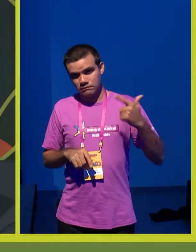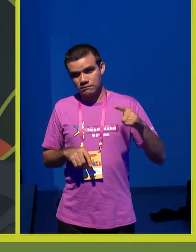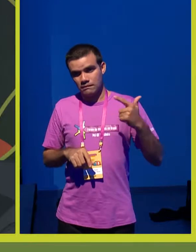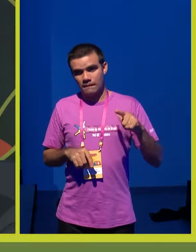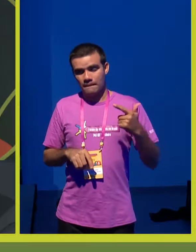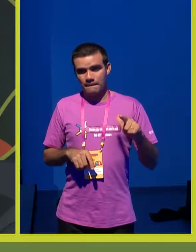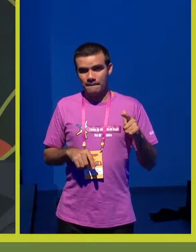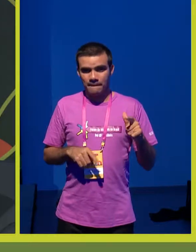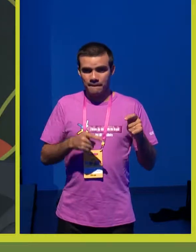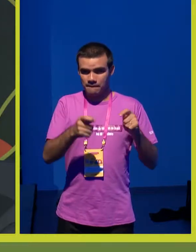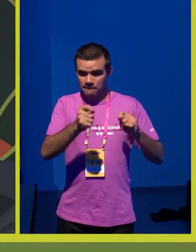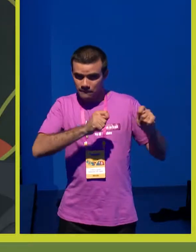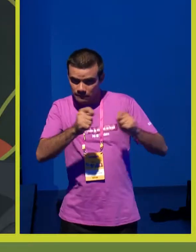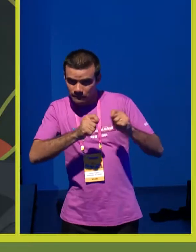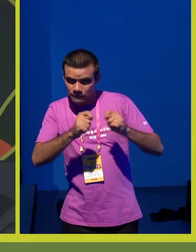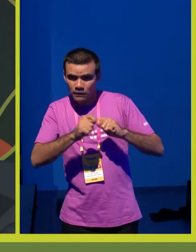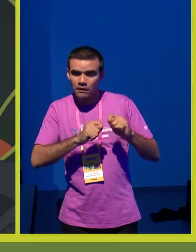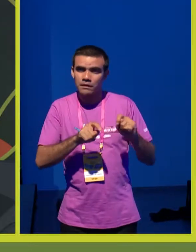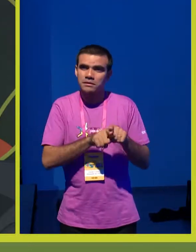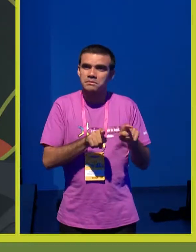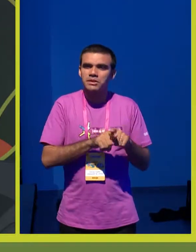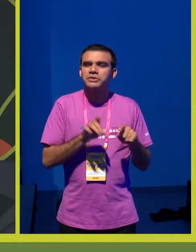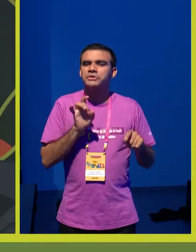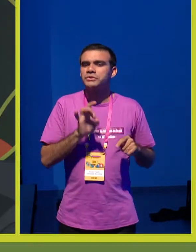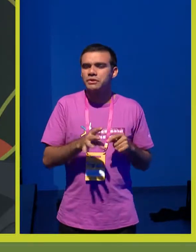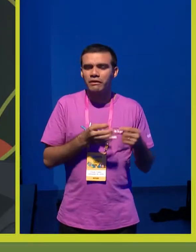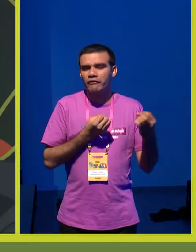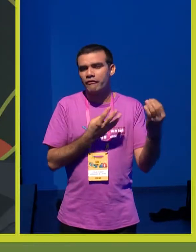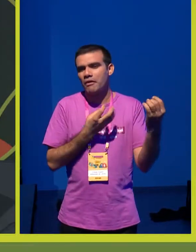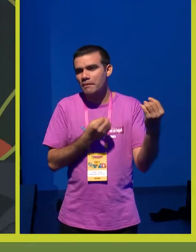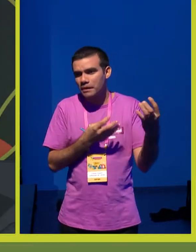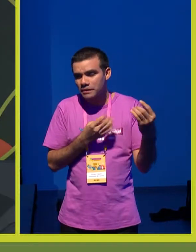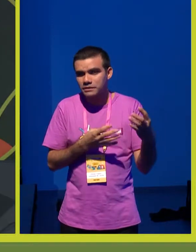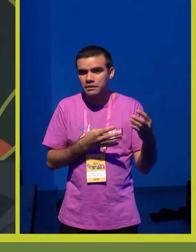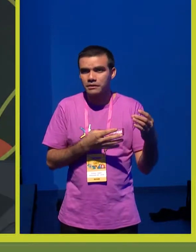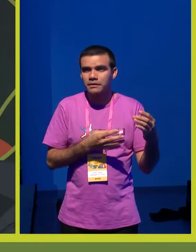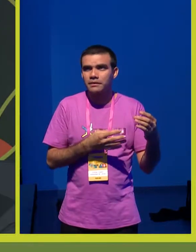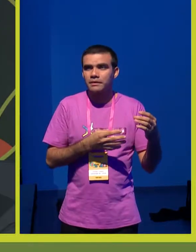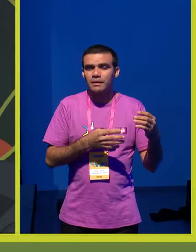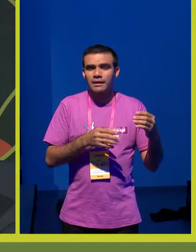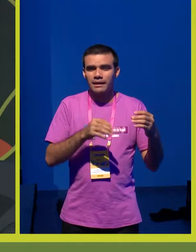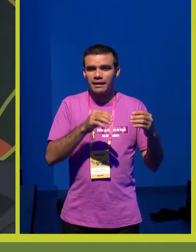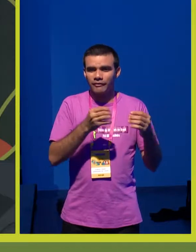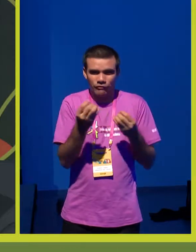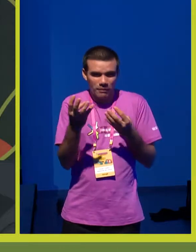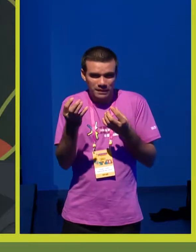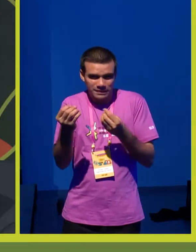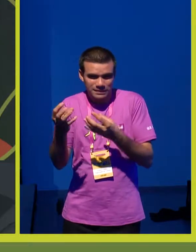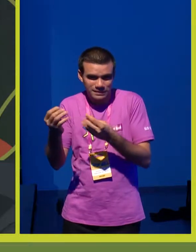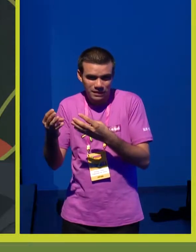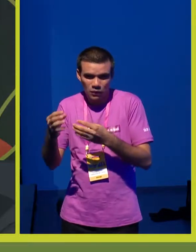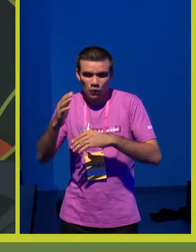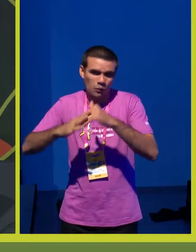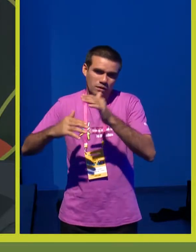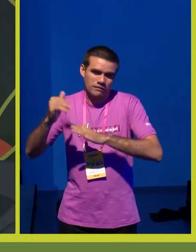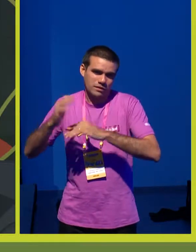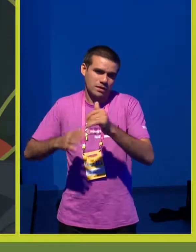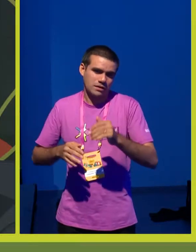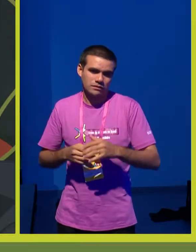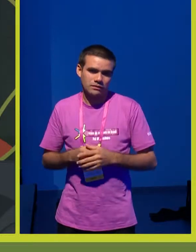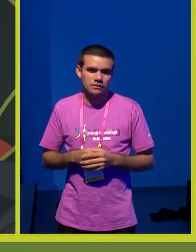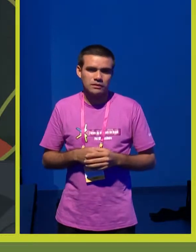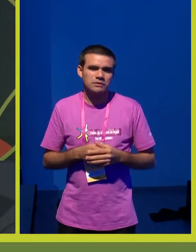controle isso só tem informação que é controle de dados qualificados como é que a gente vai